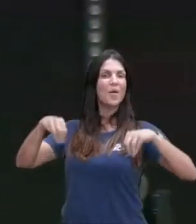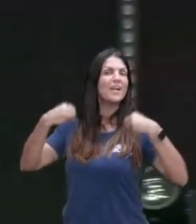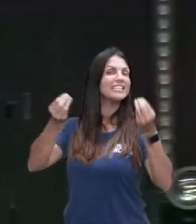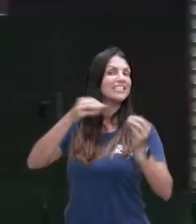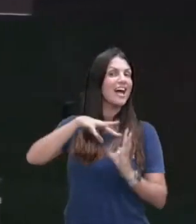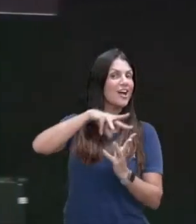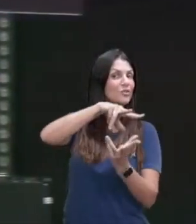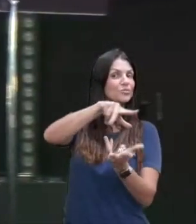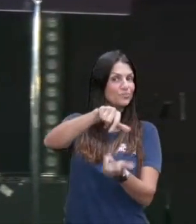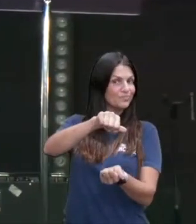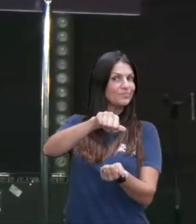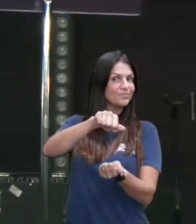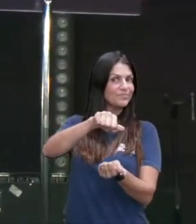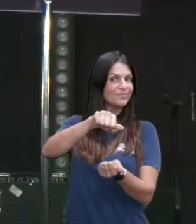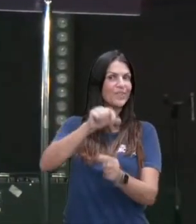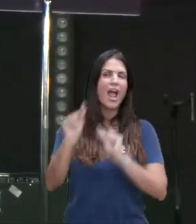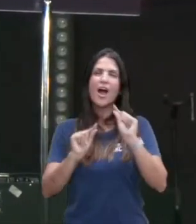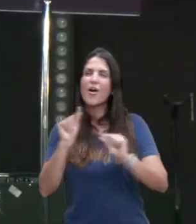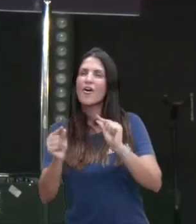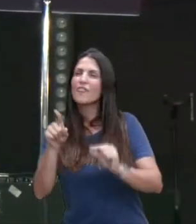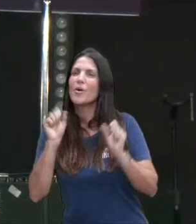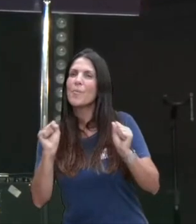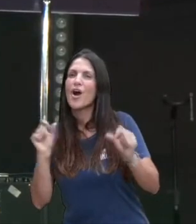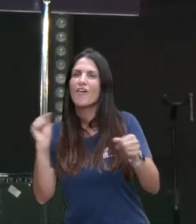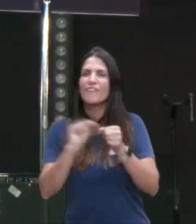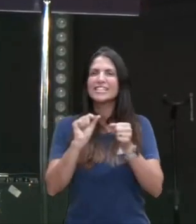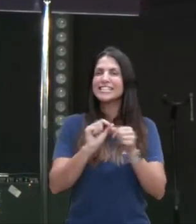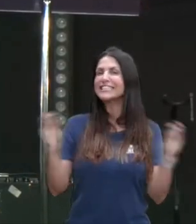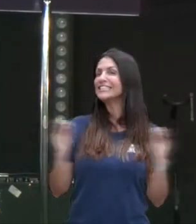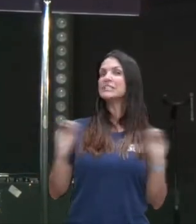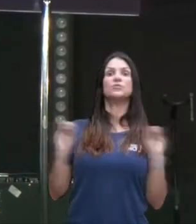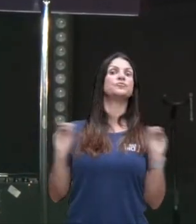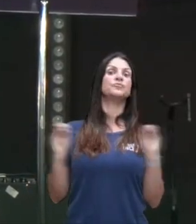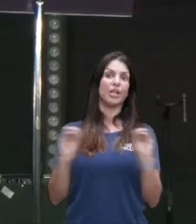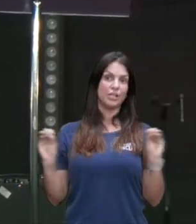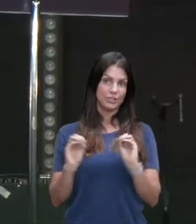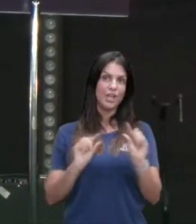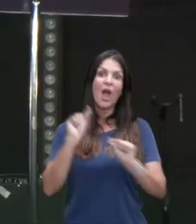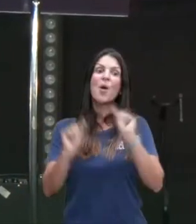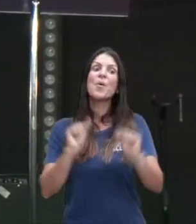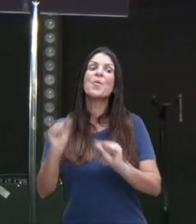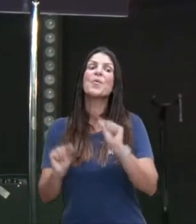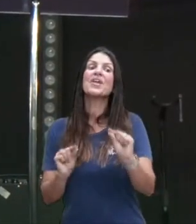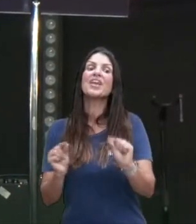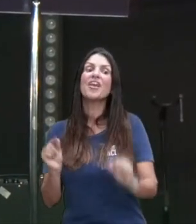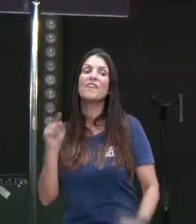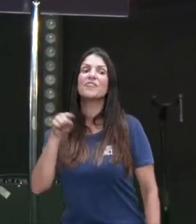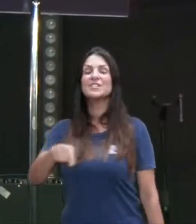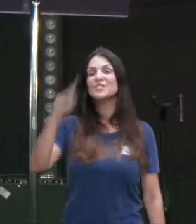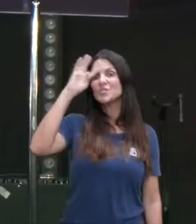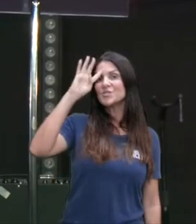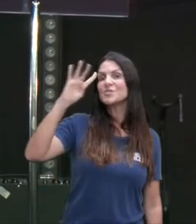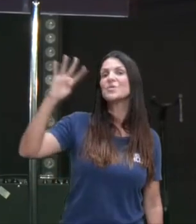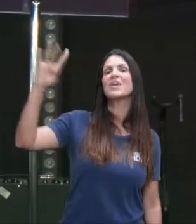o que você pode fazer que ainda não fez e o que você deveria estar sonhando e você nem começou